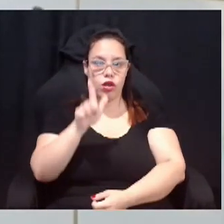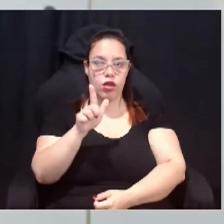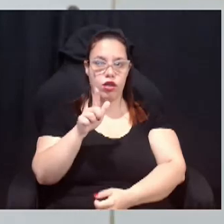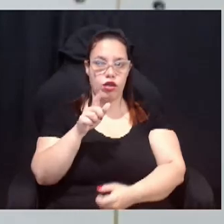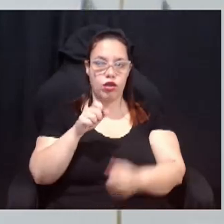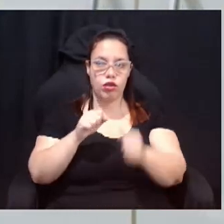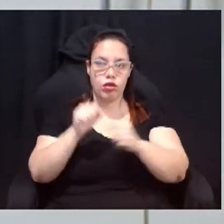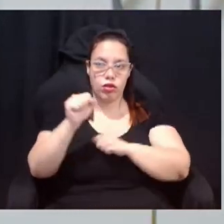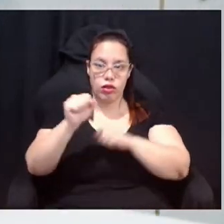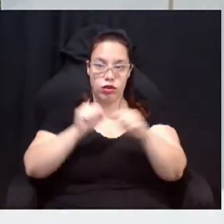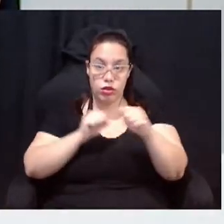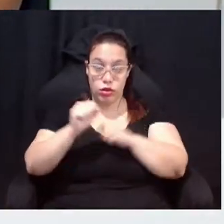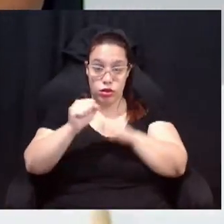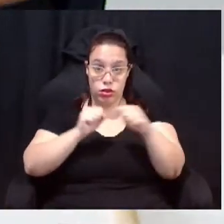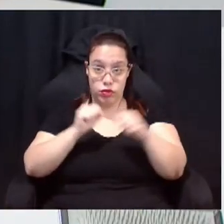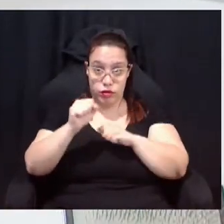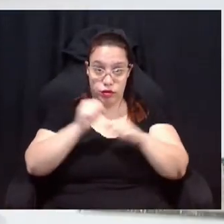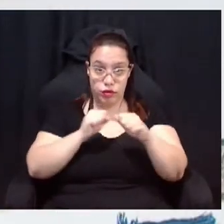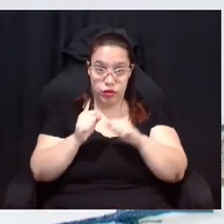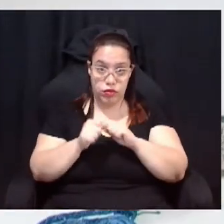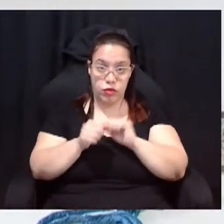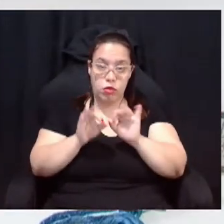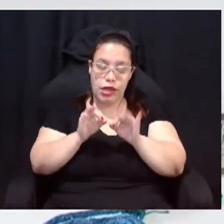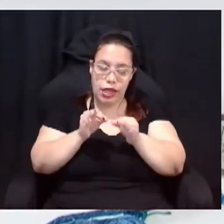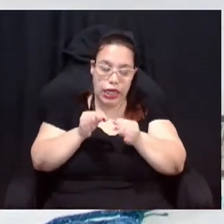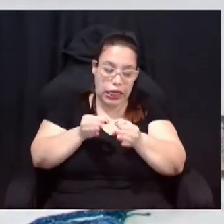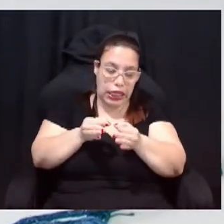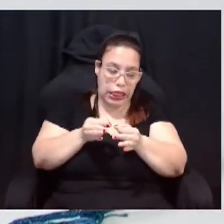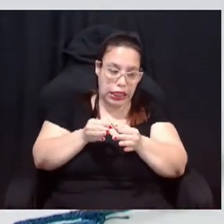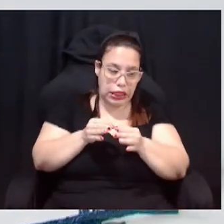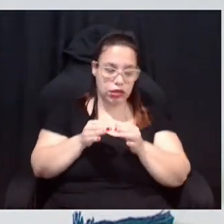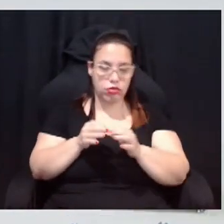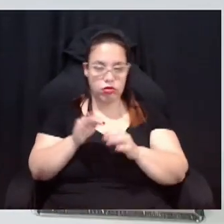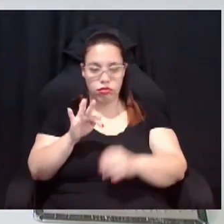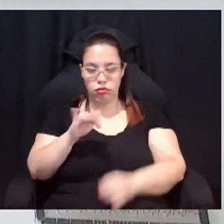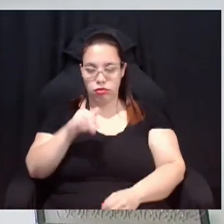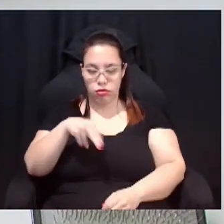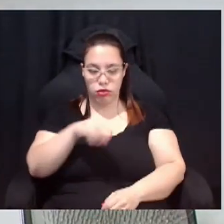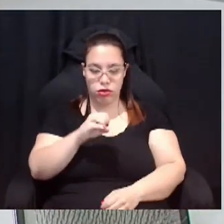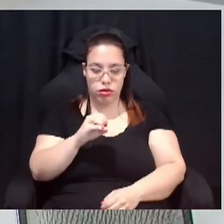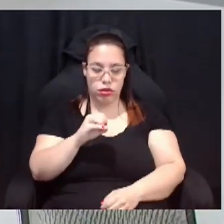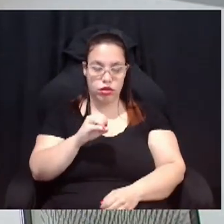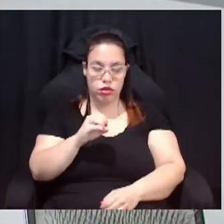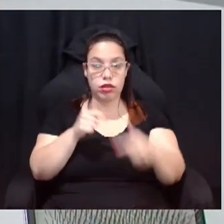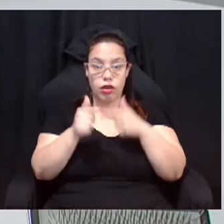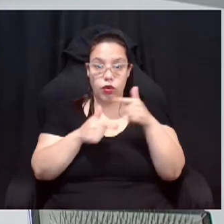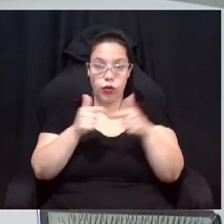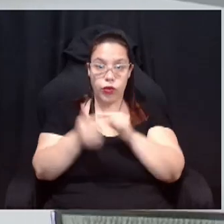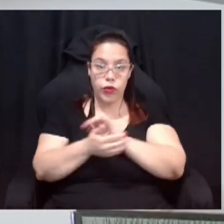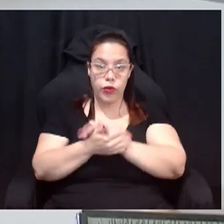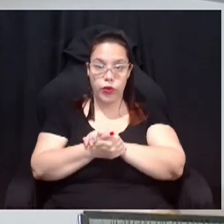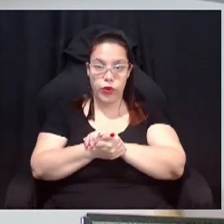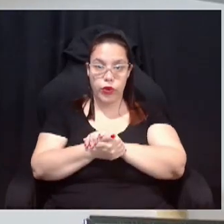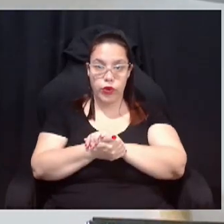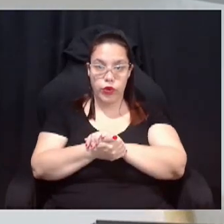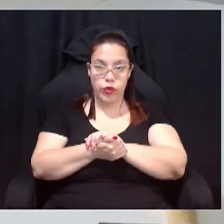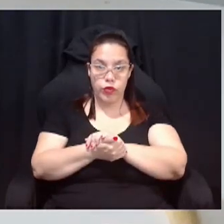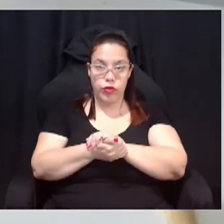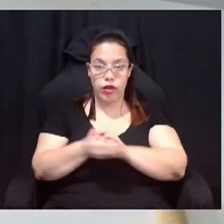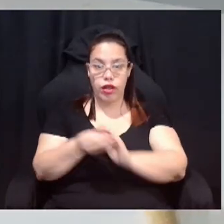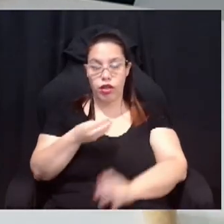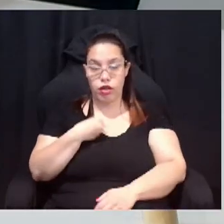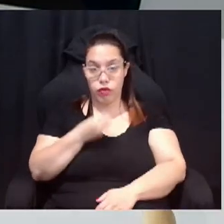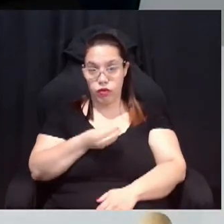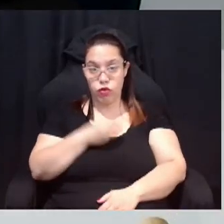coordenação motora mais delicado, mais fino, assim, e trabalhando essas partes da nossa vida, né, da nossa